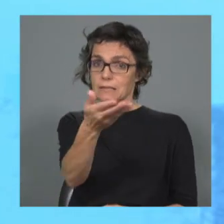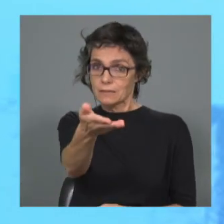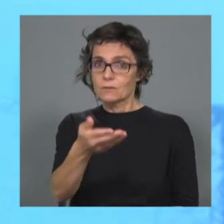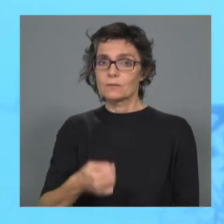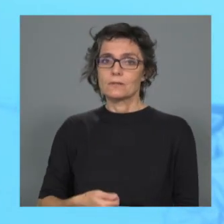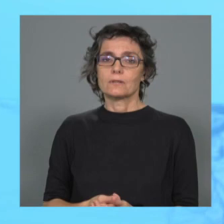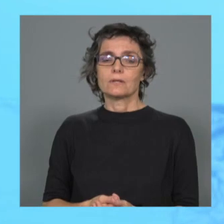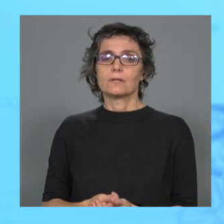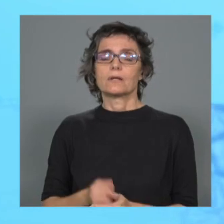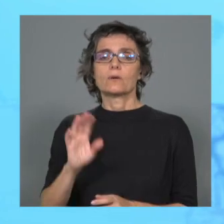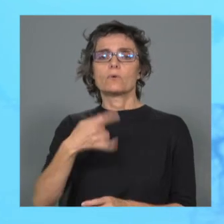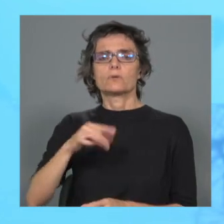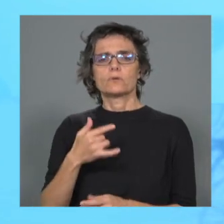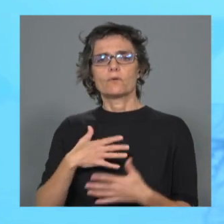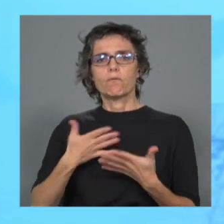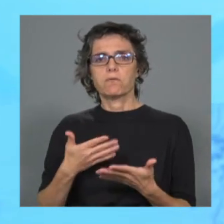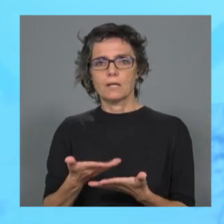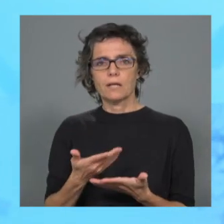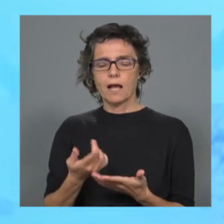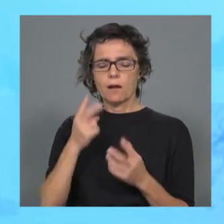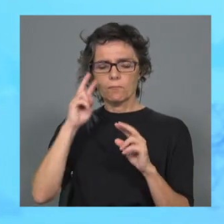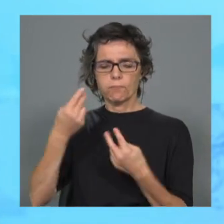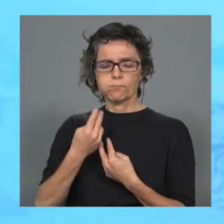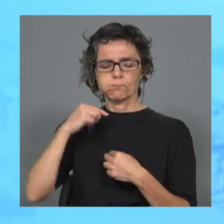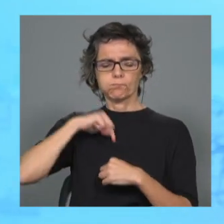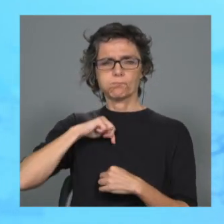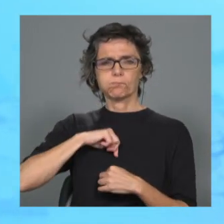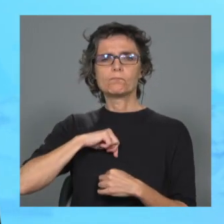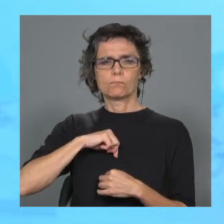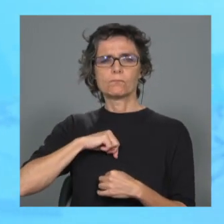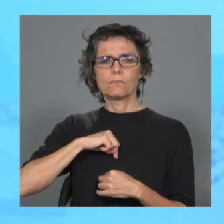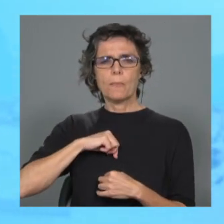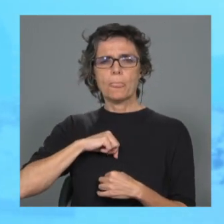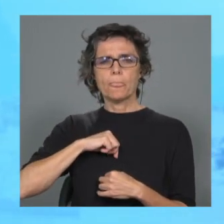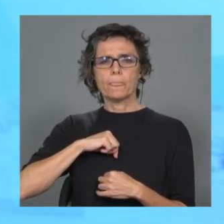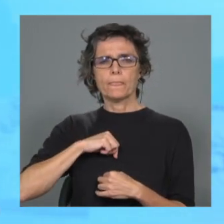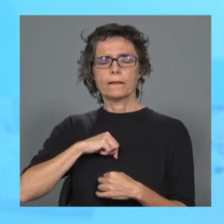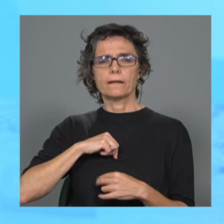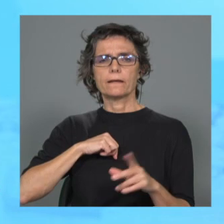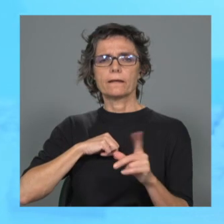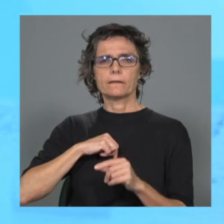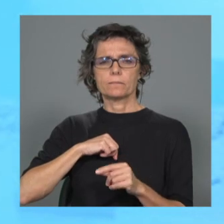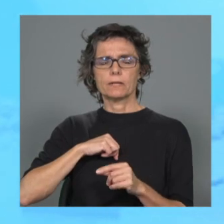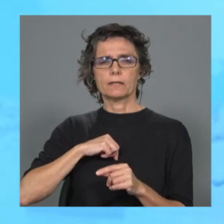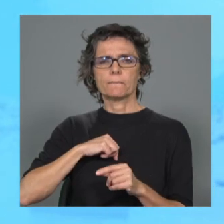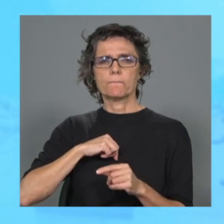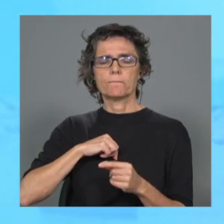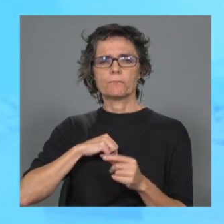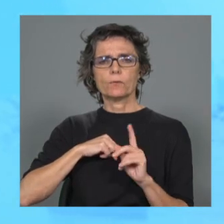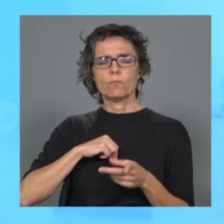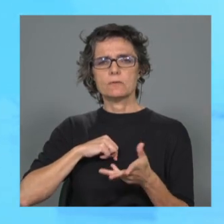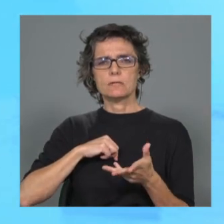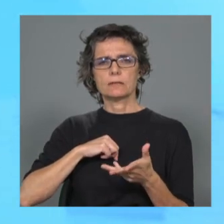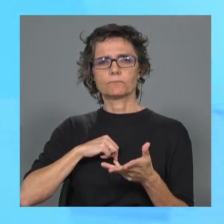quando estamos dispostos a olhar para dentro e a fazer esta viagem dentro de nós e começar. Eu não sei se esta